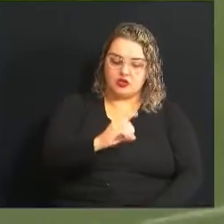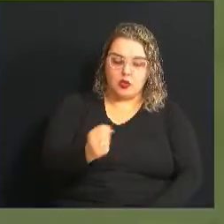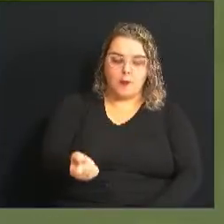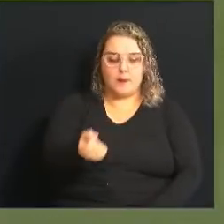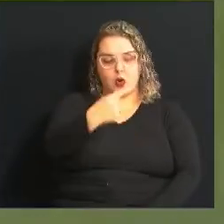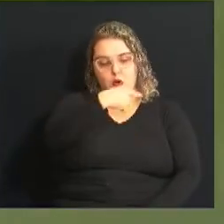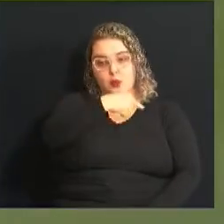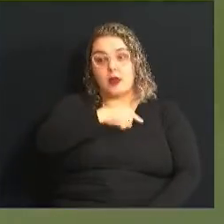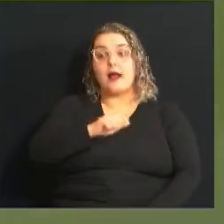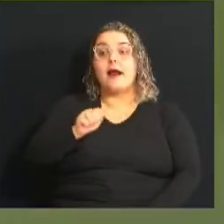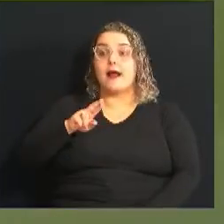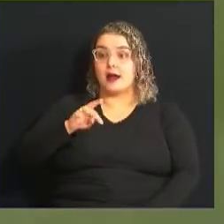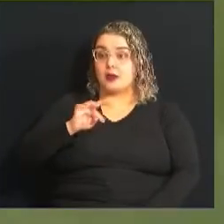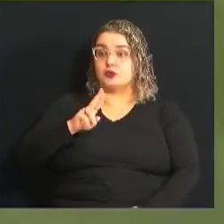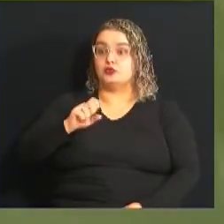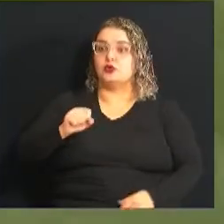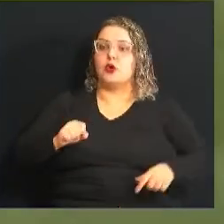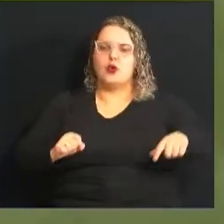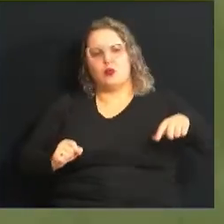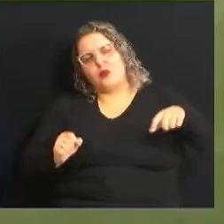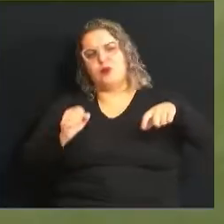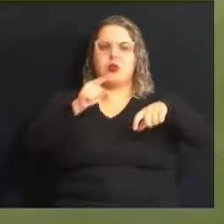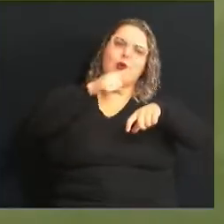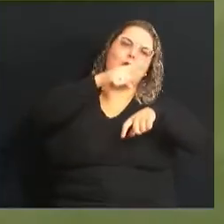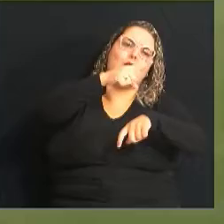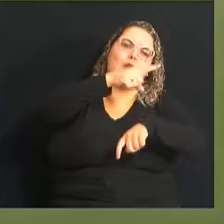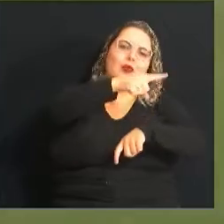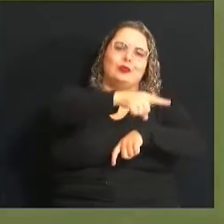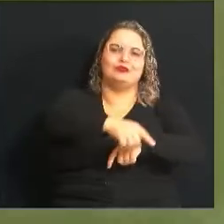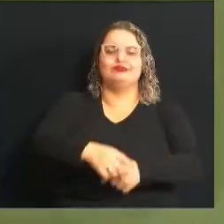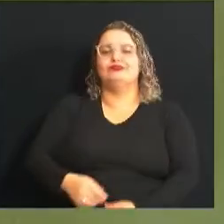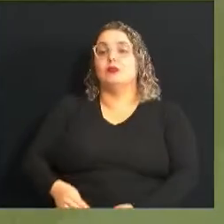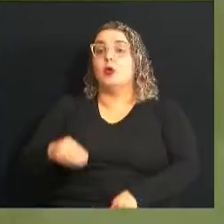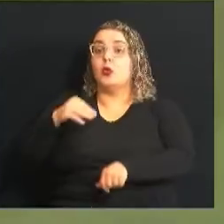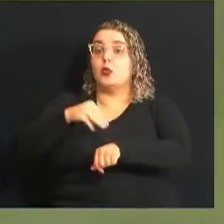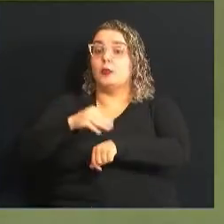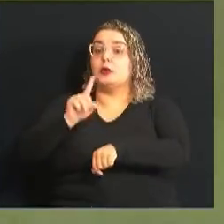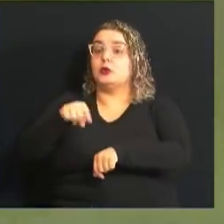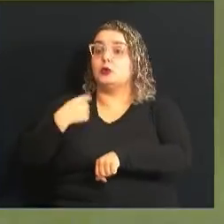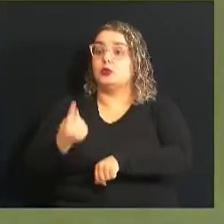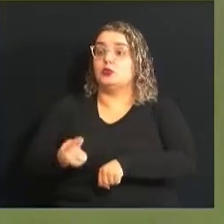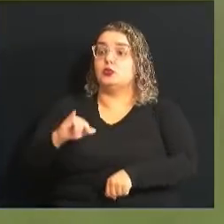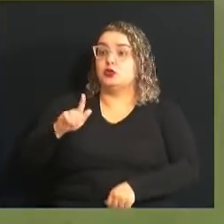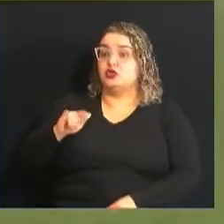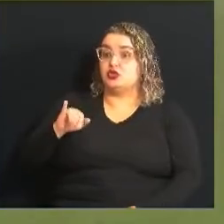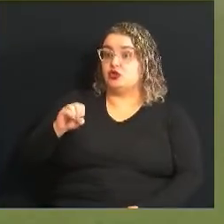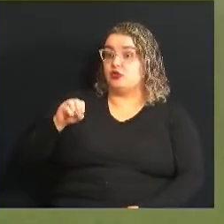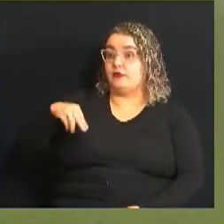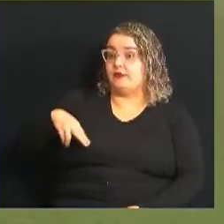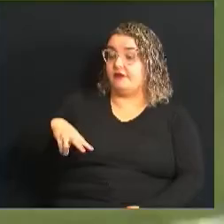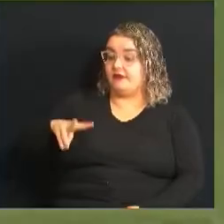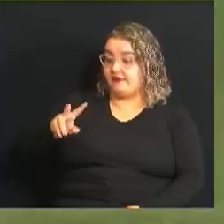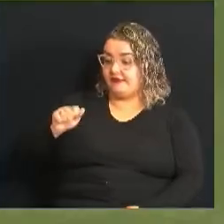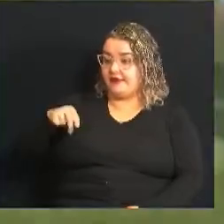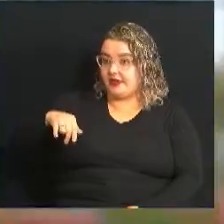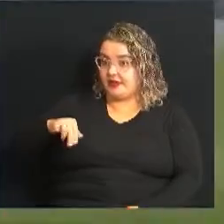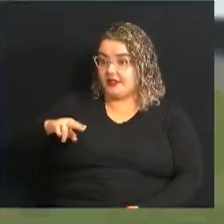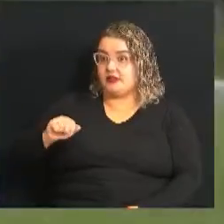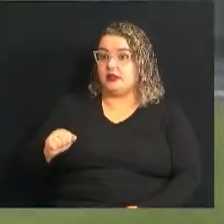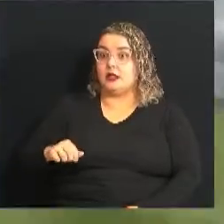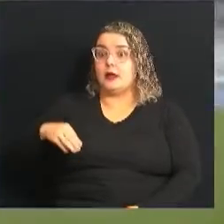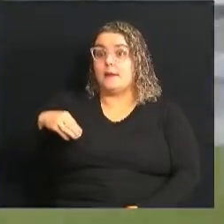de cabeça, mandou para longe. No minuto seguinte, Giovanni Augusto cruzou e Madison, de